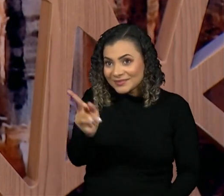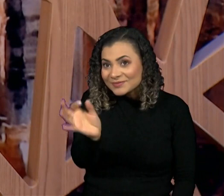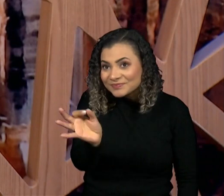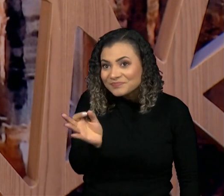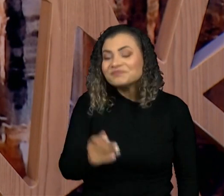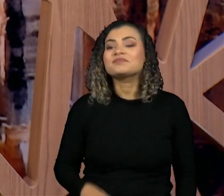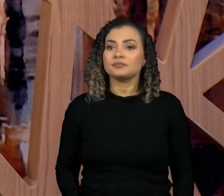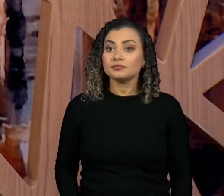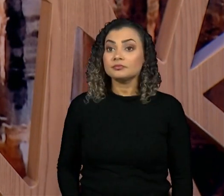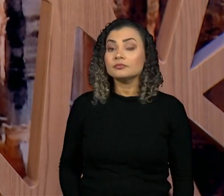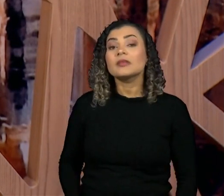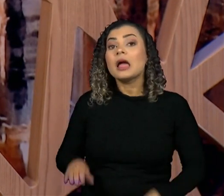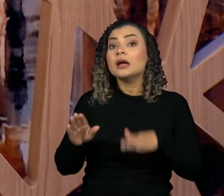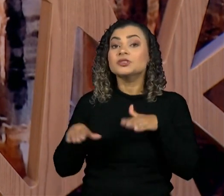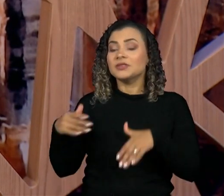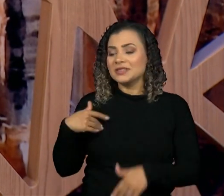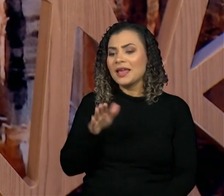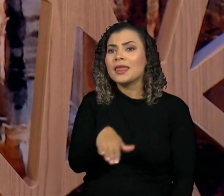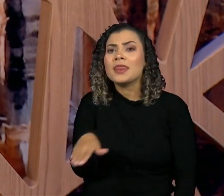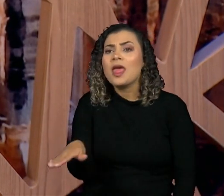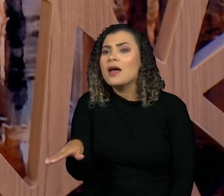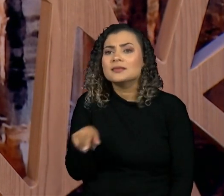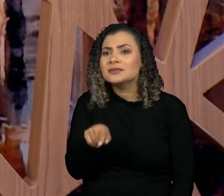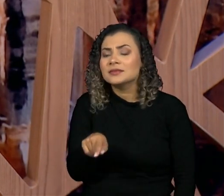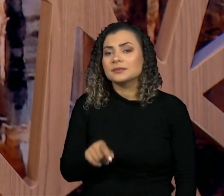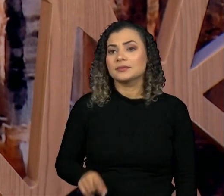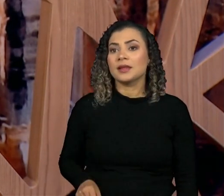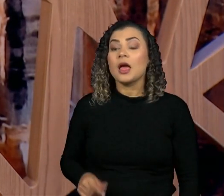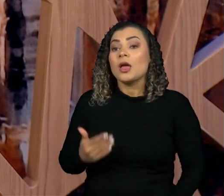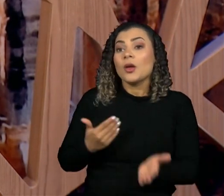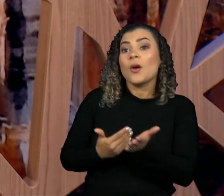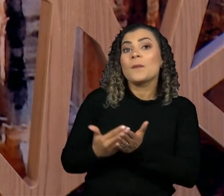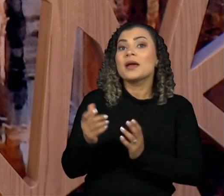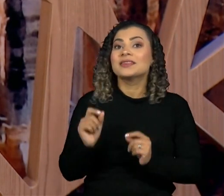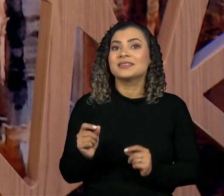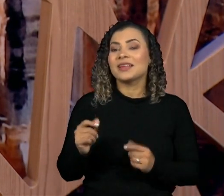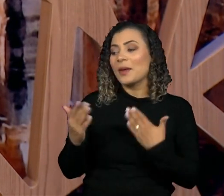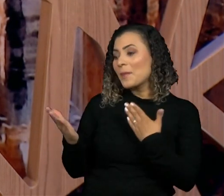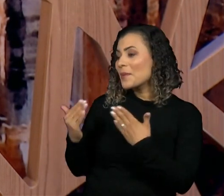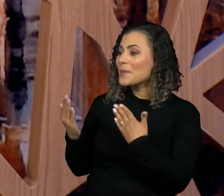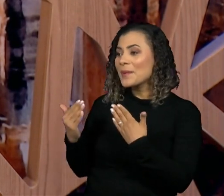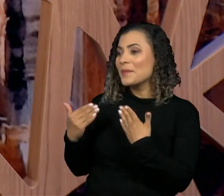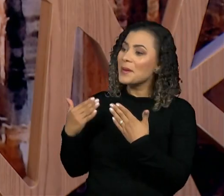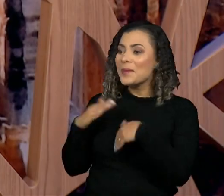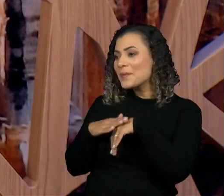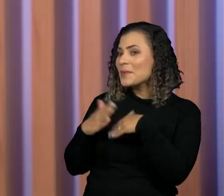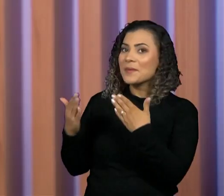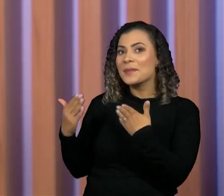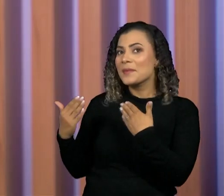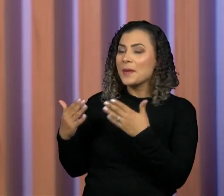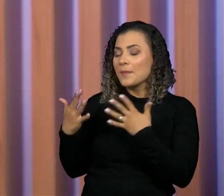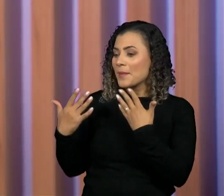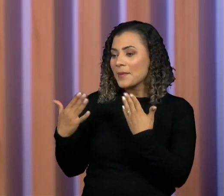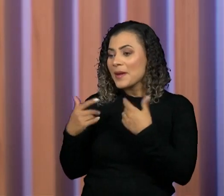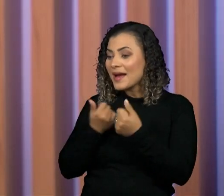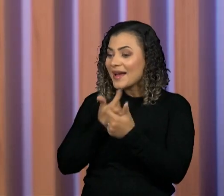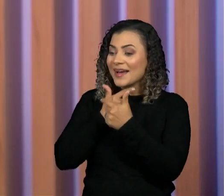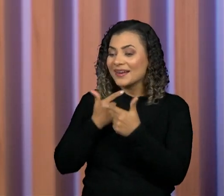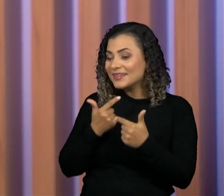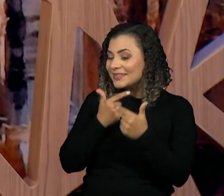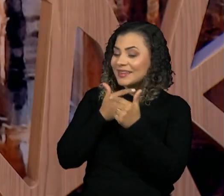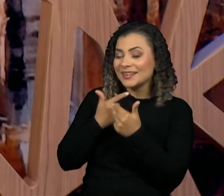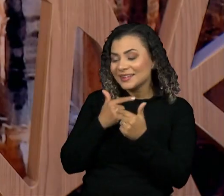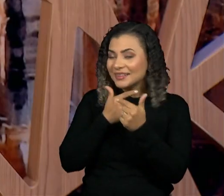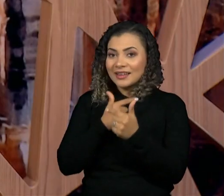Quando a gente vai ali, aquela criança bem pequenininha, que a gente começa a conversar, a gente começa a mexer e sorrindo